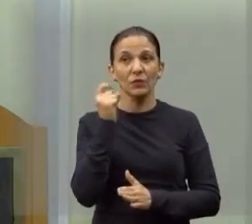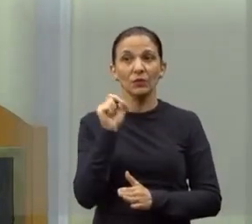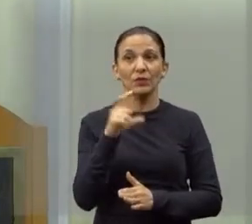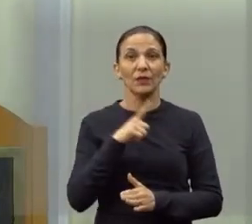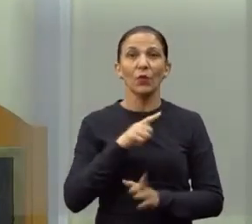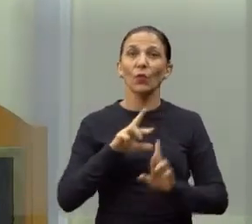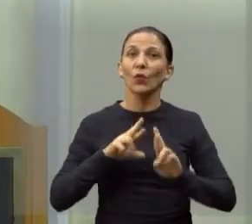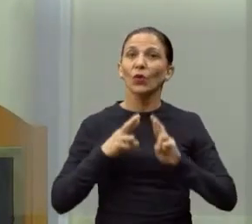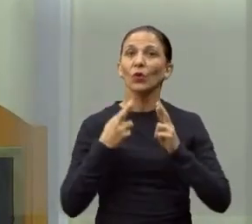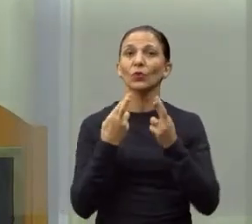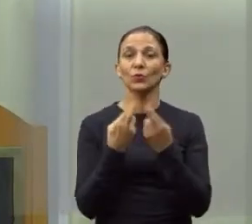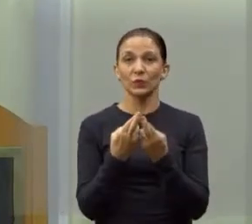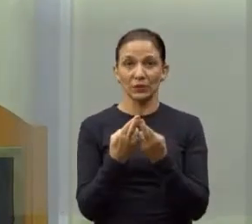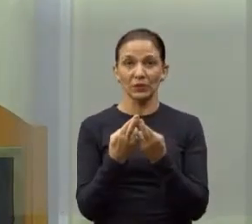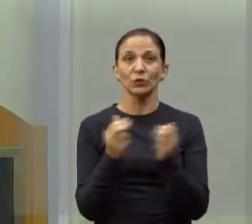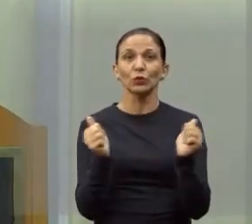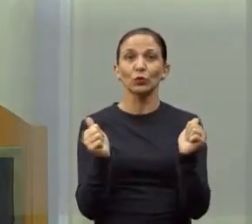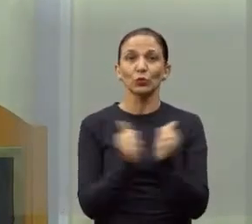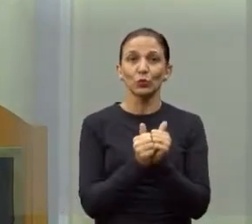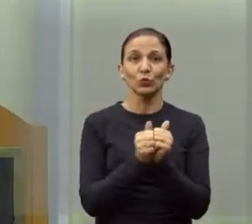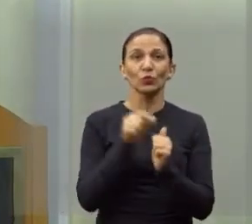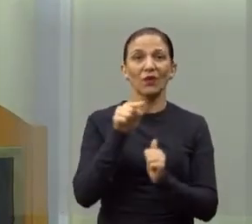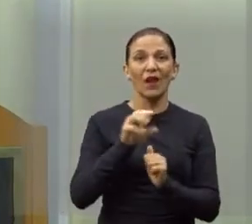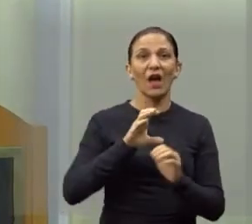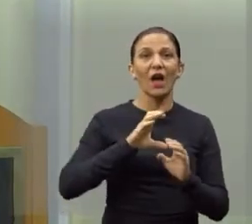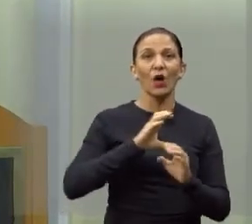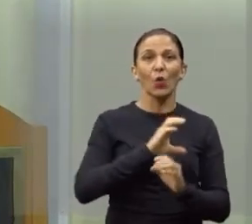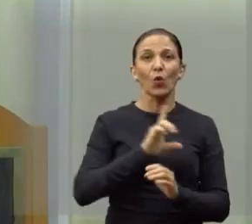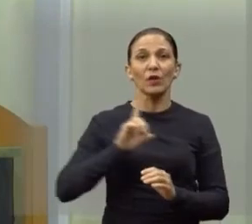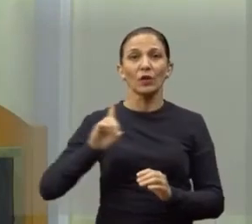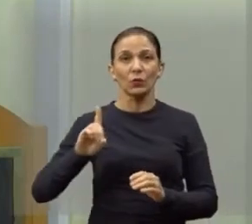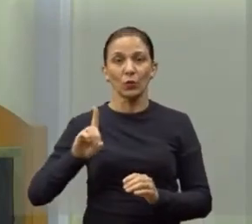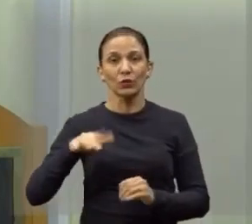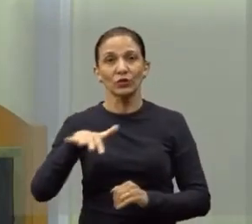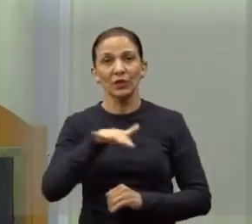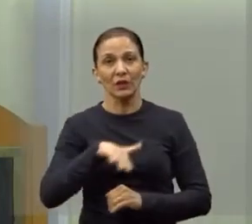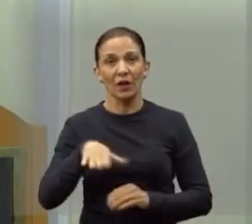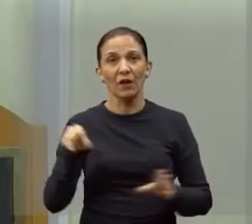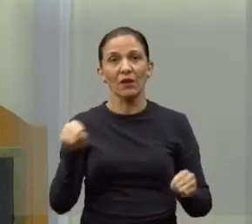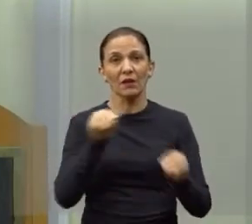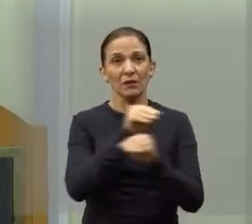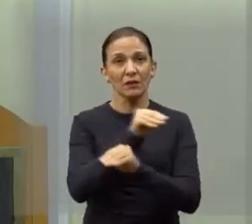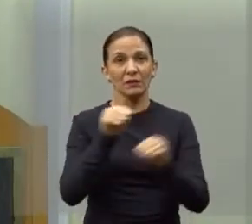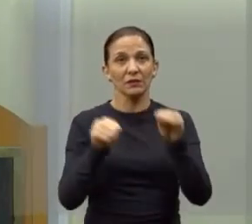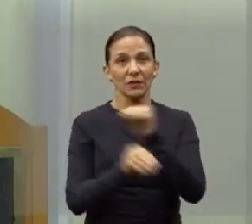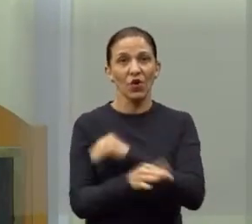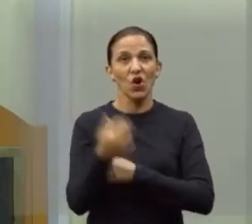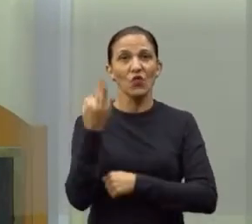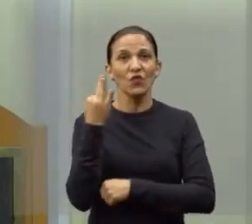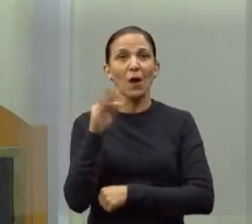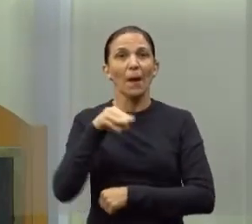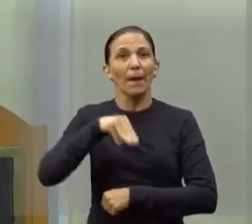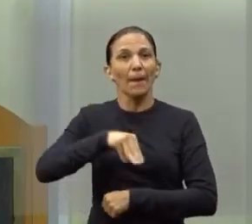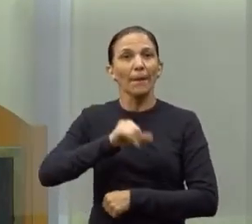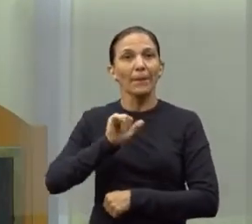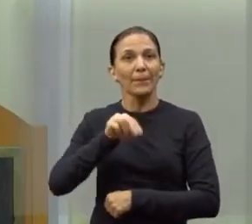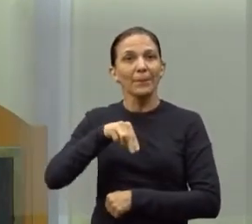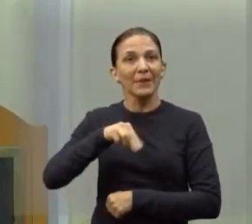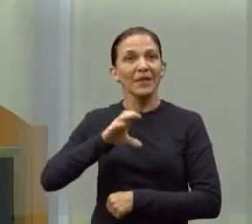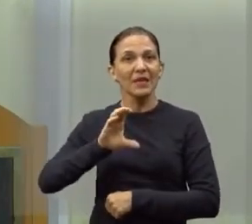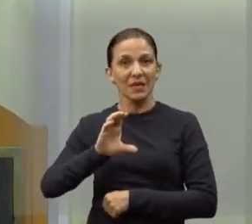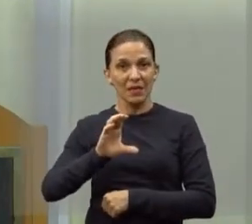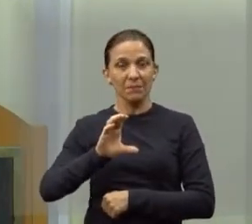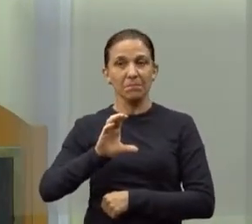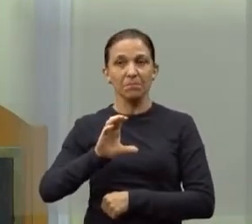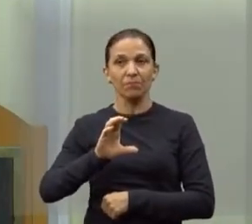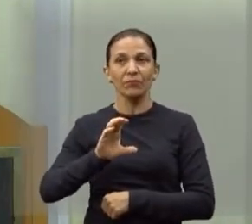eu me reuni com o coordenador geral de transferências interfederativa do MINC, o